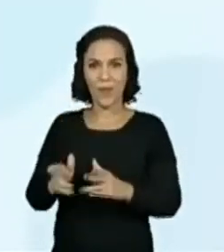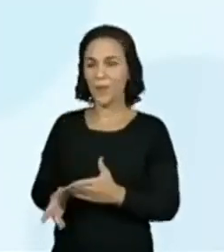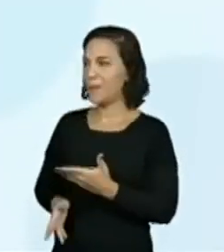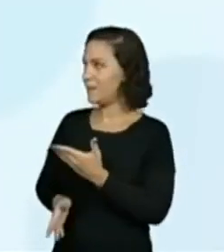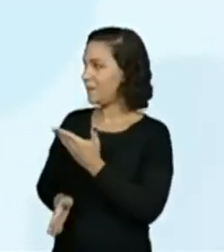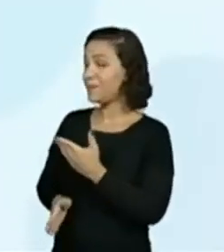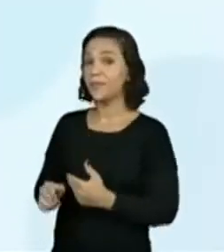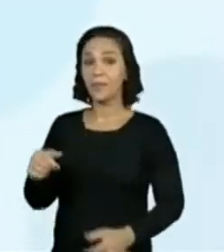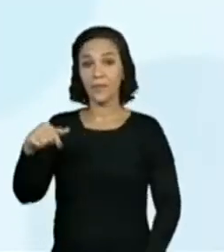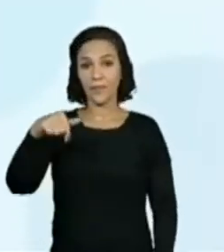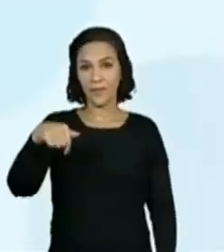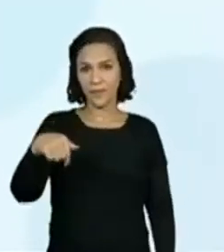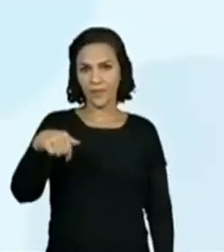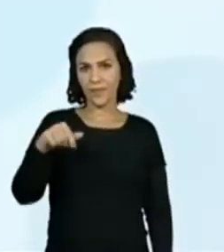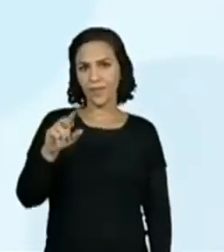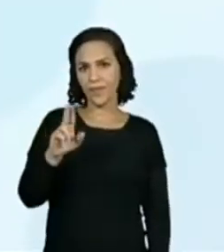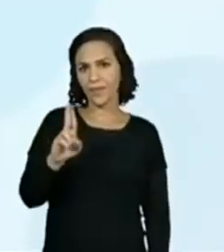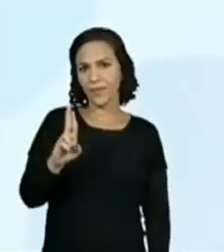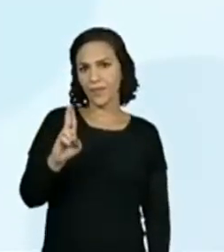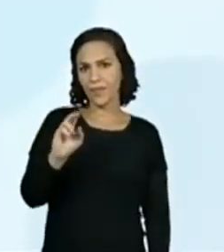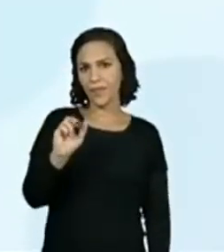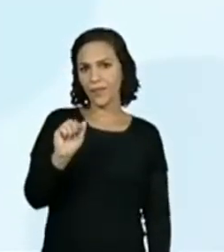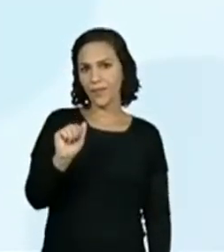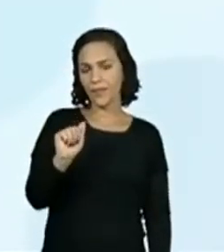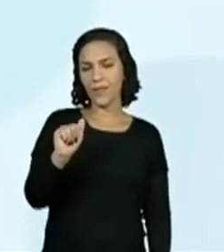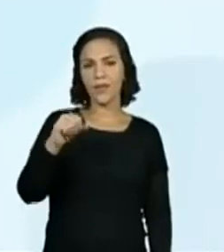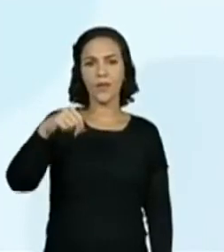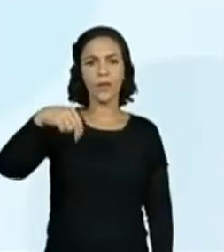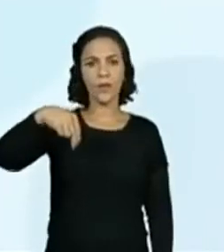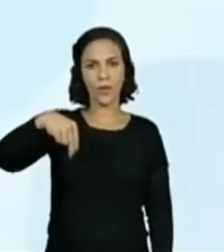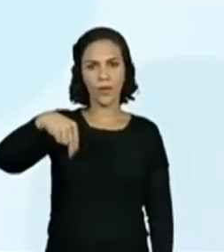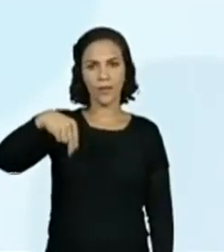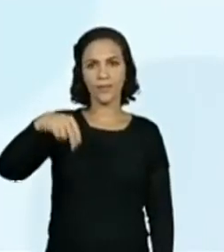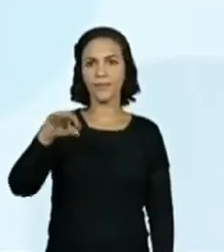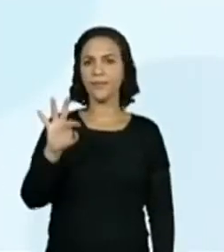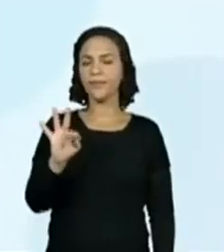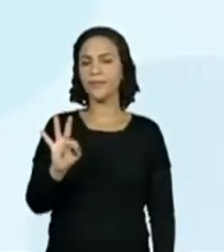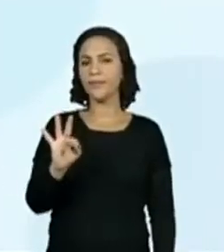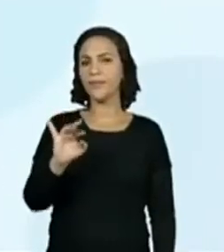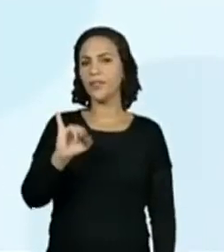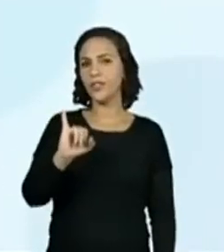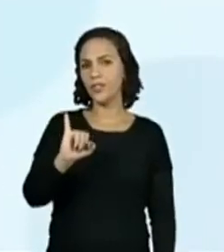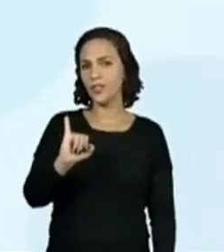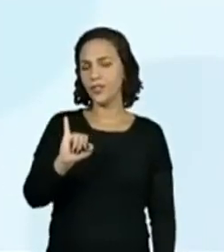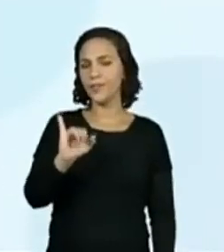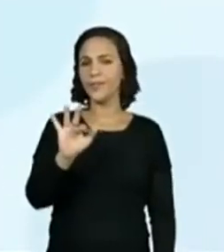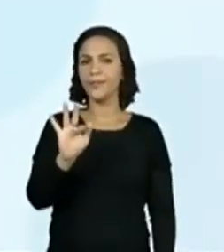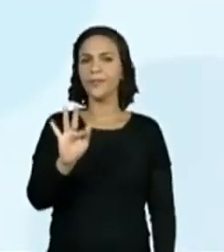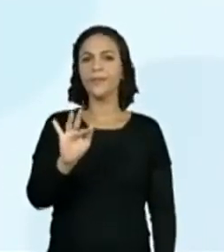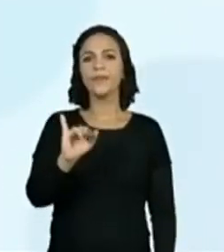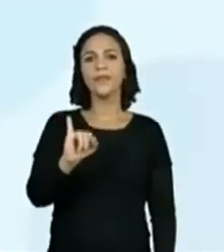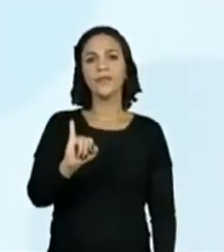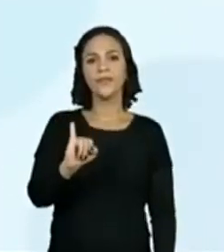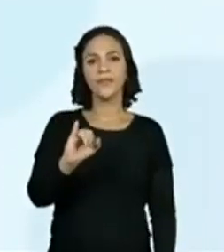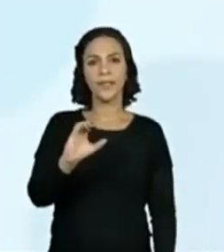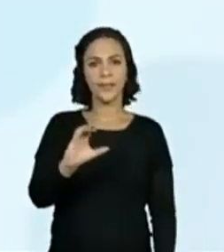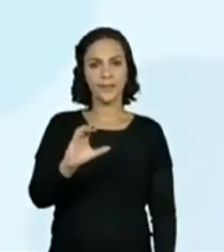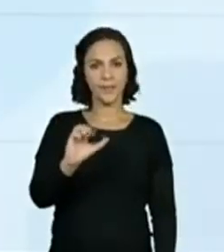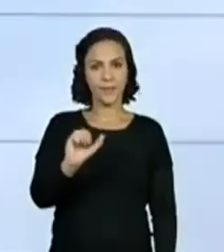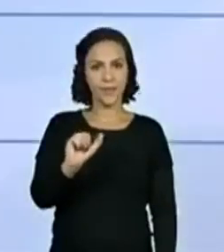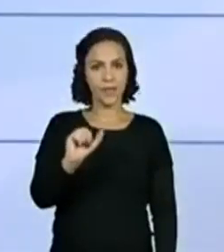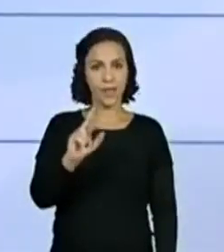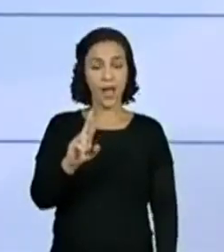Quantificar. Quando eu conto a quantidade, eu estou quantificando. Então, O